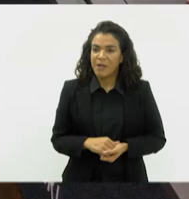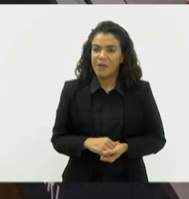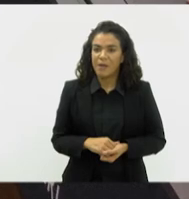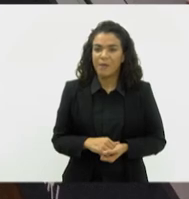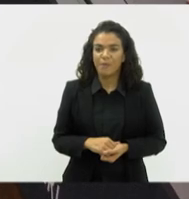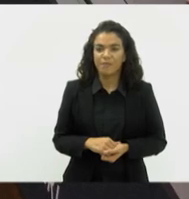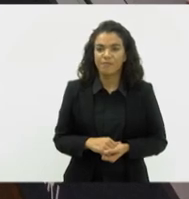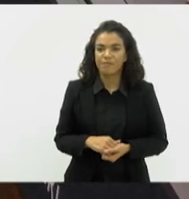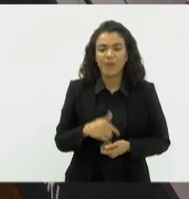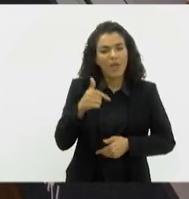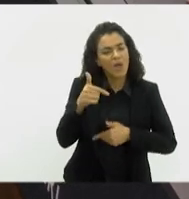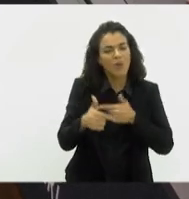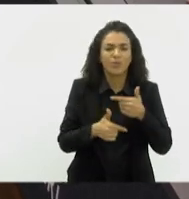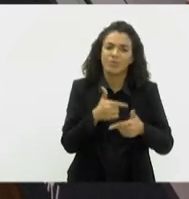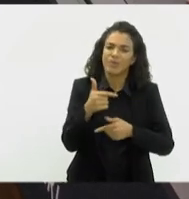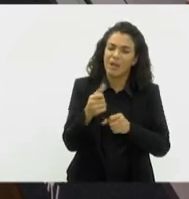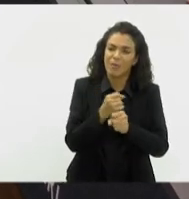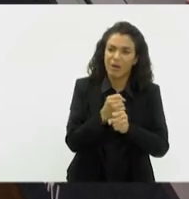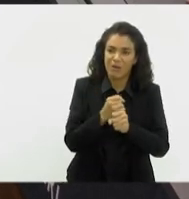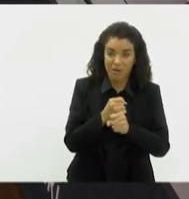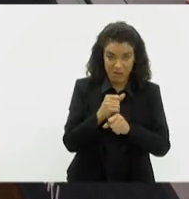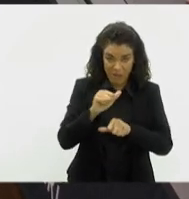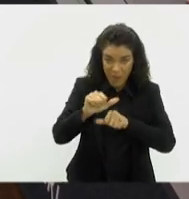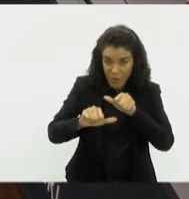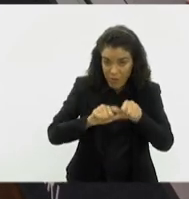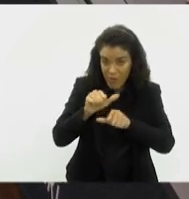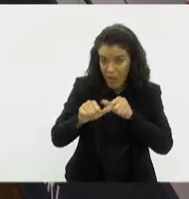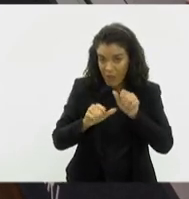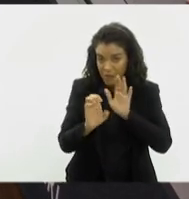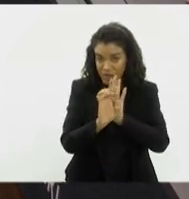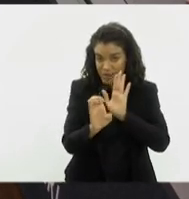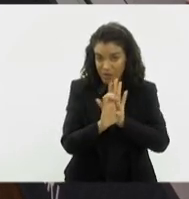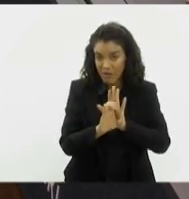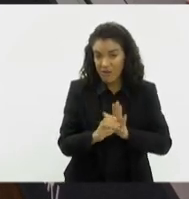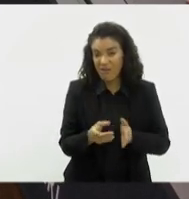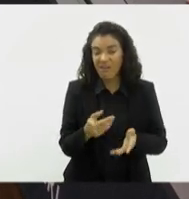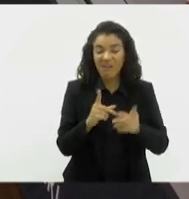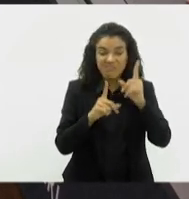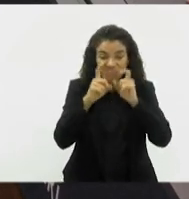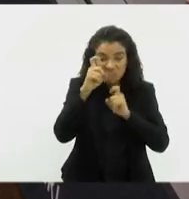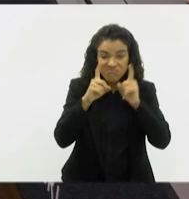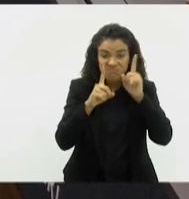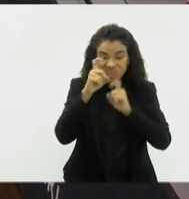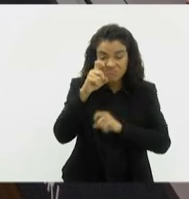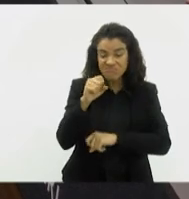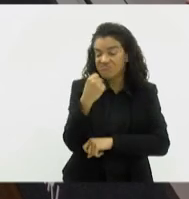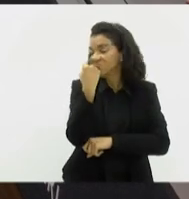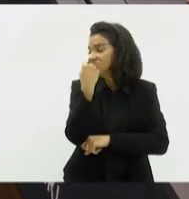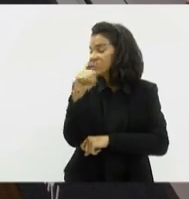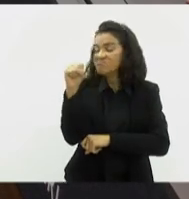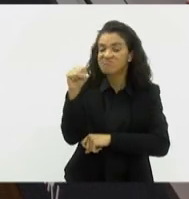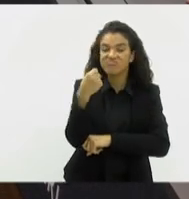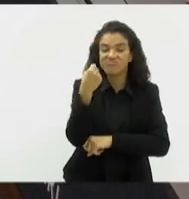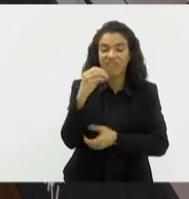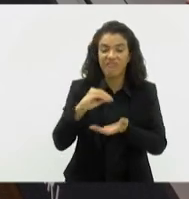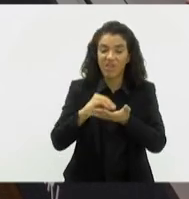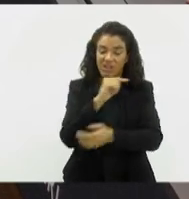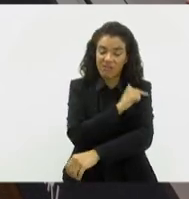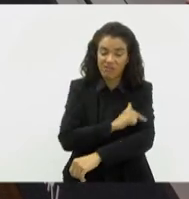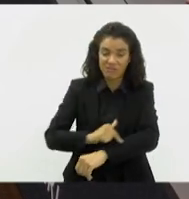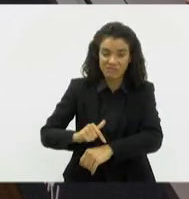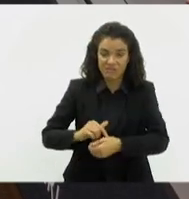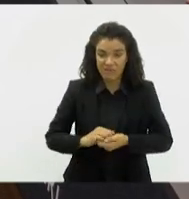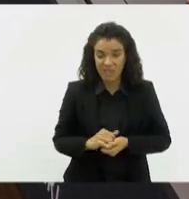corrigir o edital? A comissão trabalhou muito tempo. Quer corrigir o edital? A gente suspende a sessão. Aí mais cara feia, muxoxo, é malcriação.